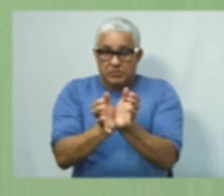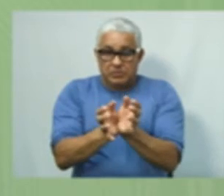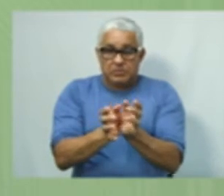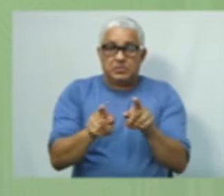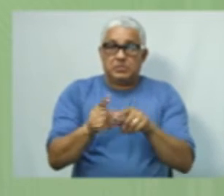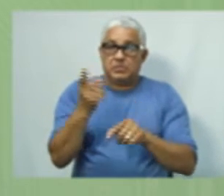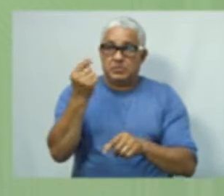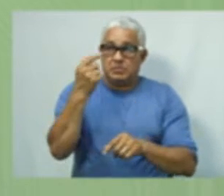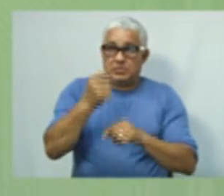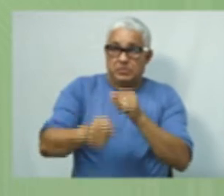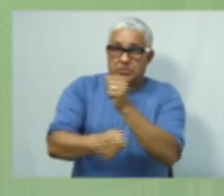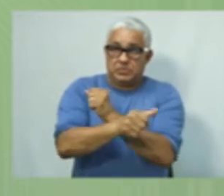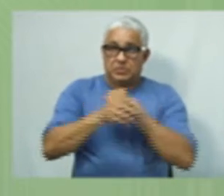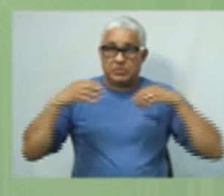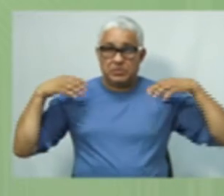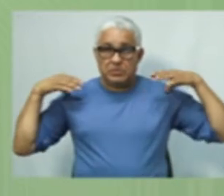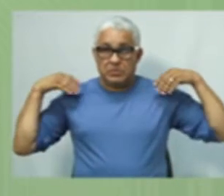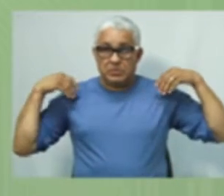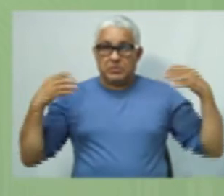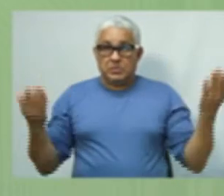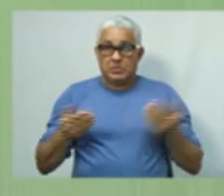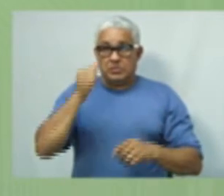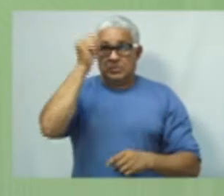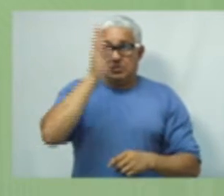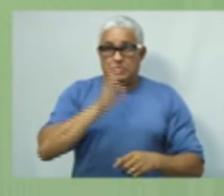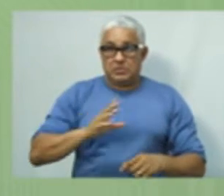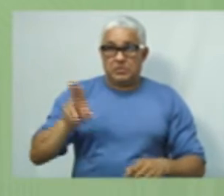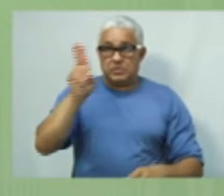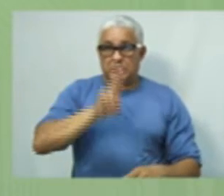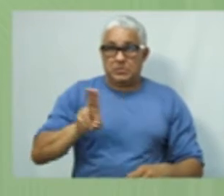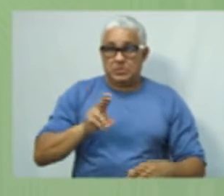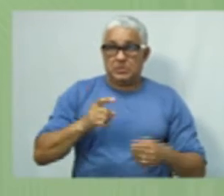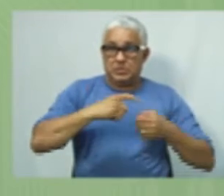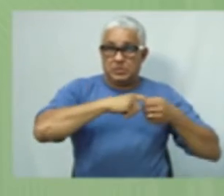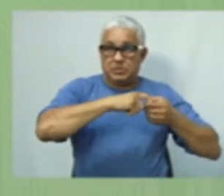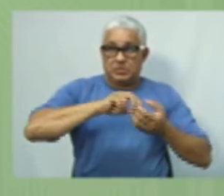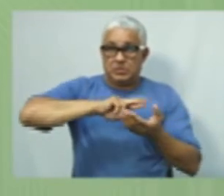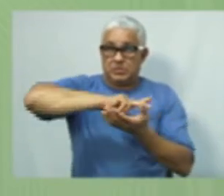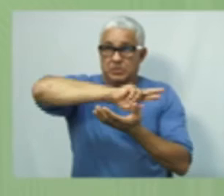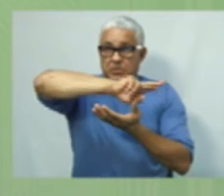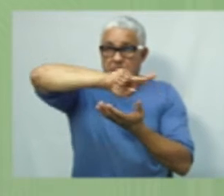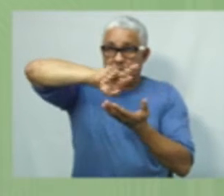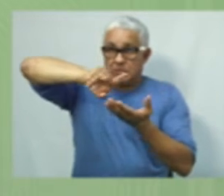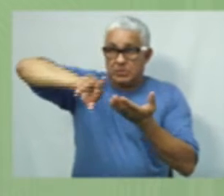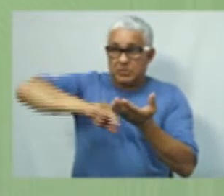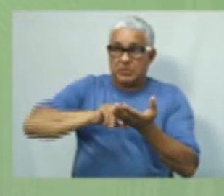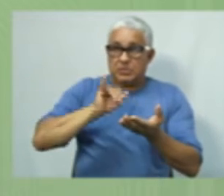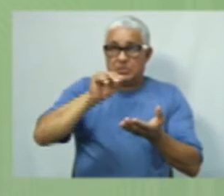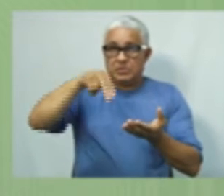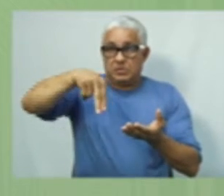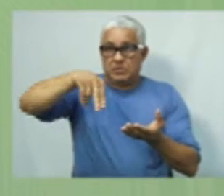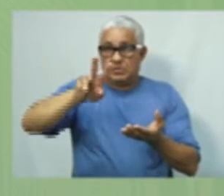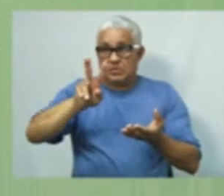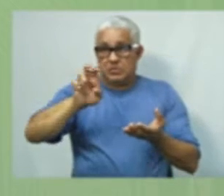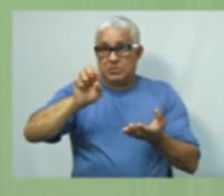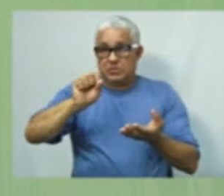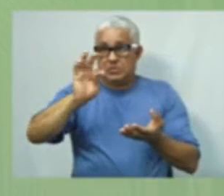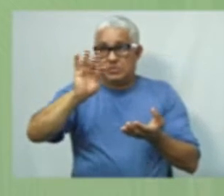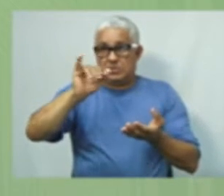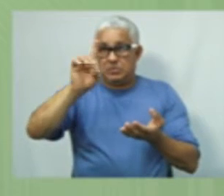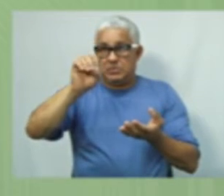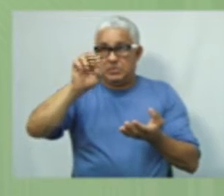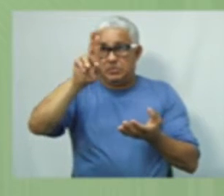está sendo bem usado em nosso país agora, né, onde sócios, vamos dizer assim, investidores, eles